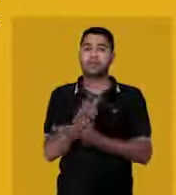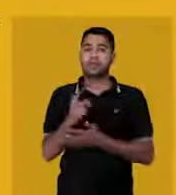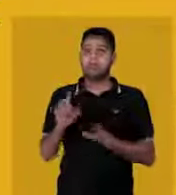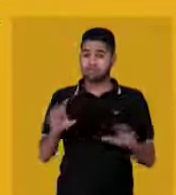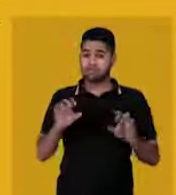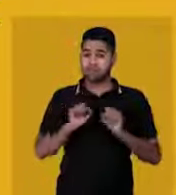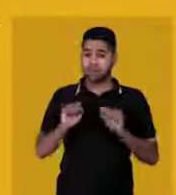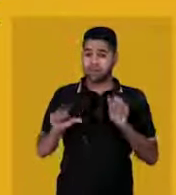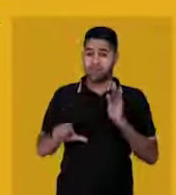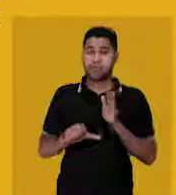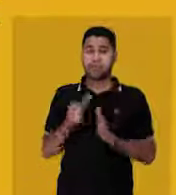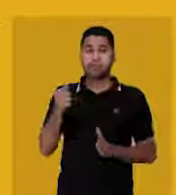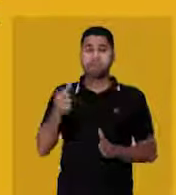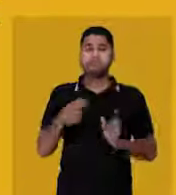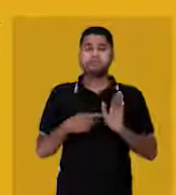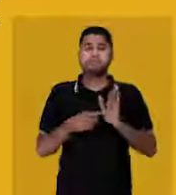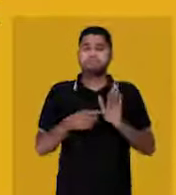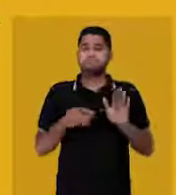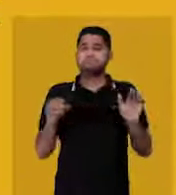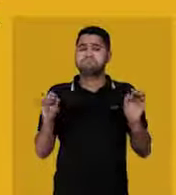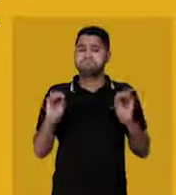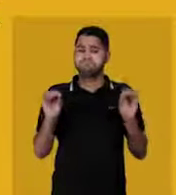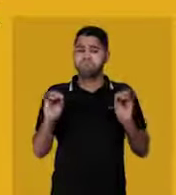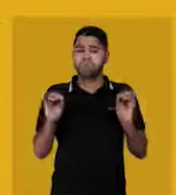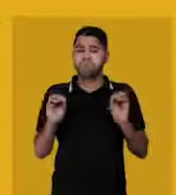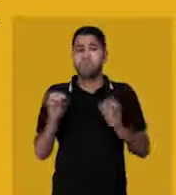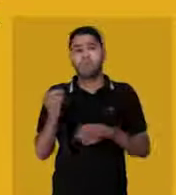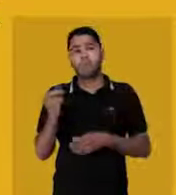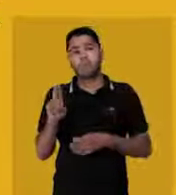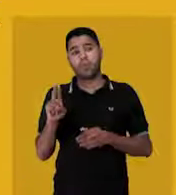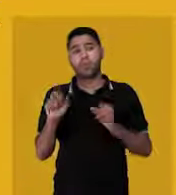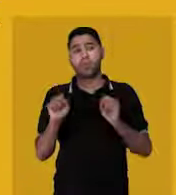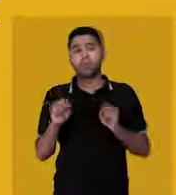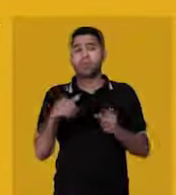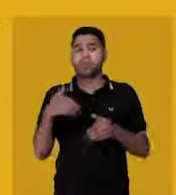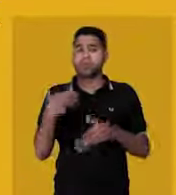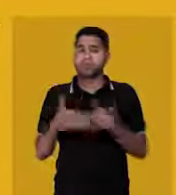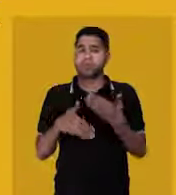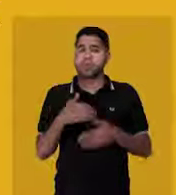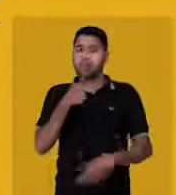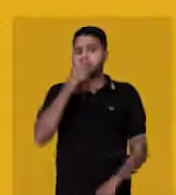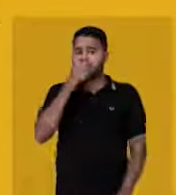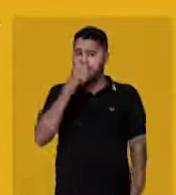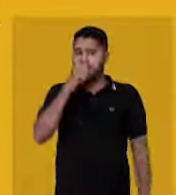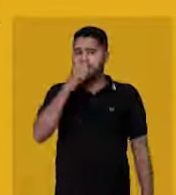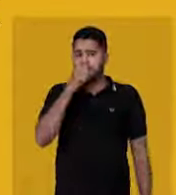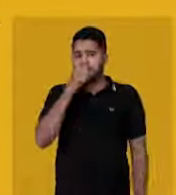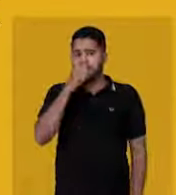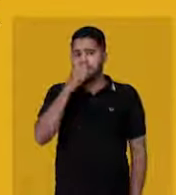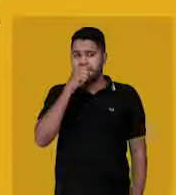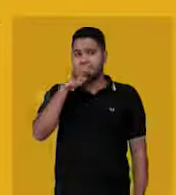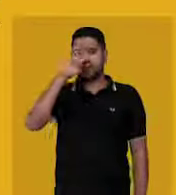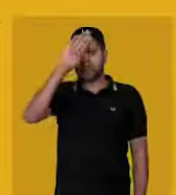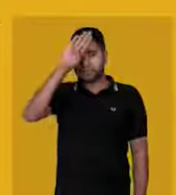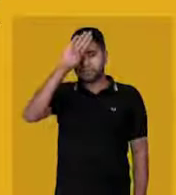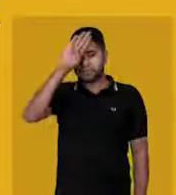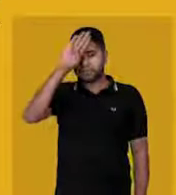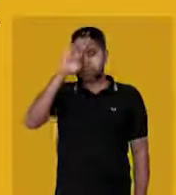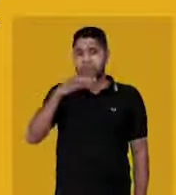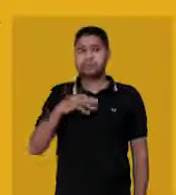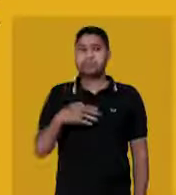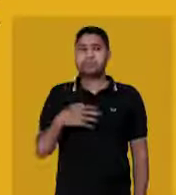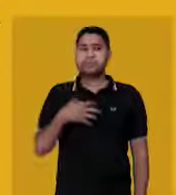as pessoas podem não apresentar os sintomas, ou então podem desenvolver tosse, febre,